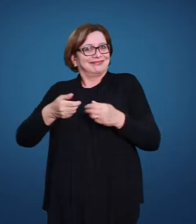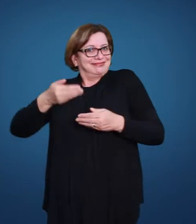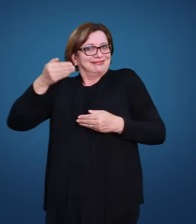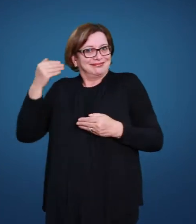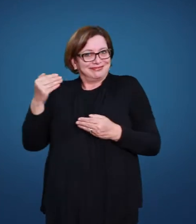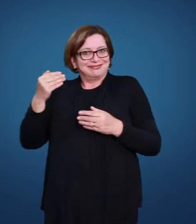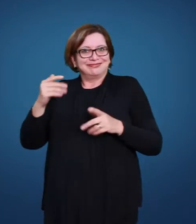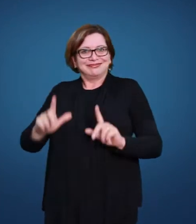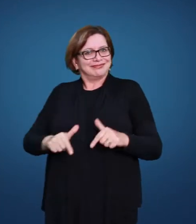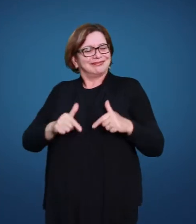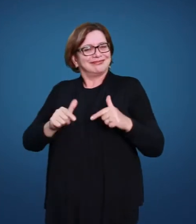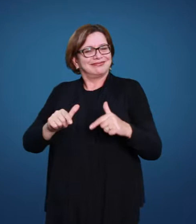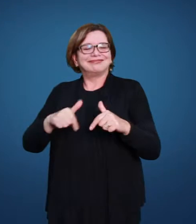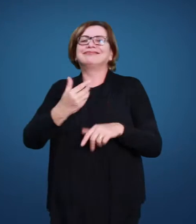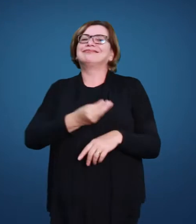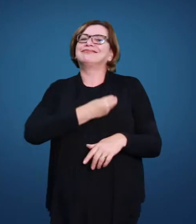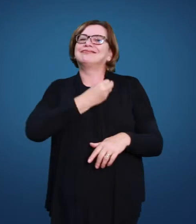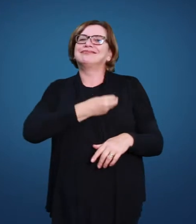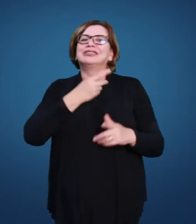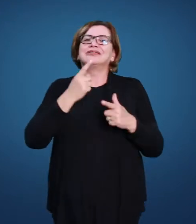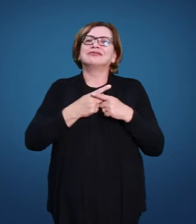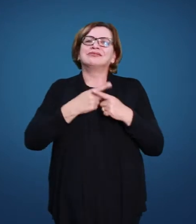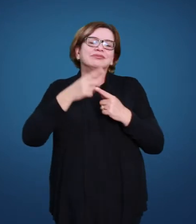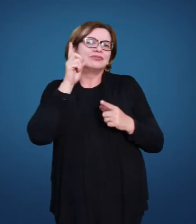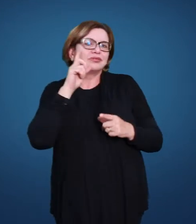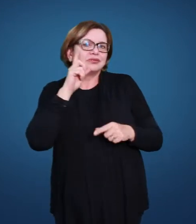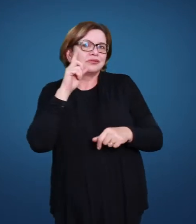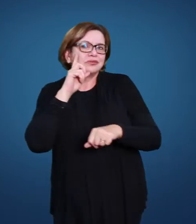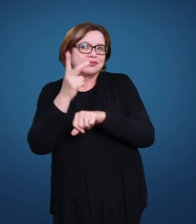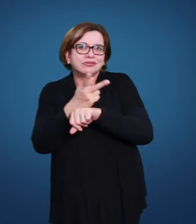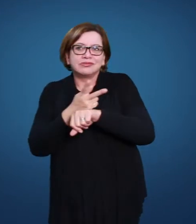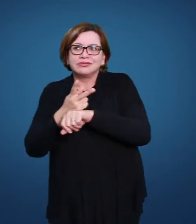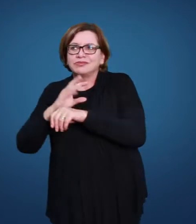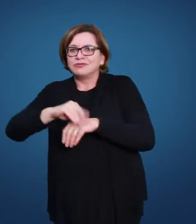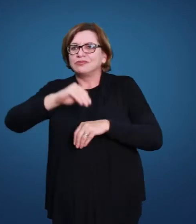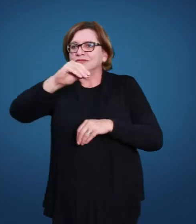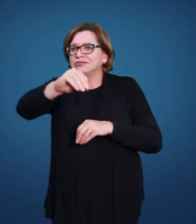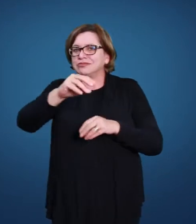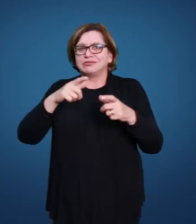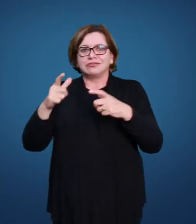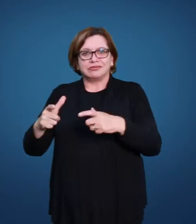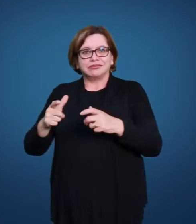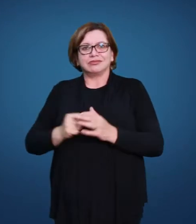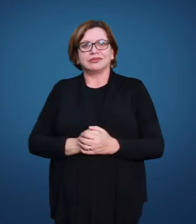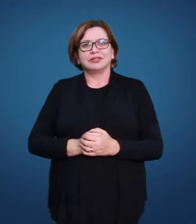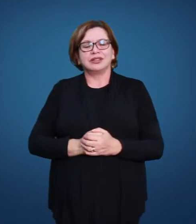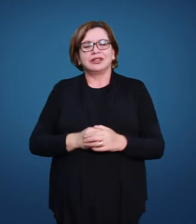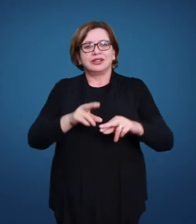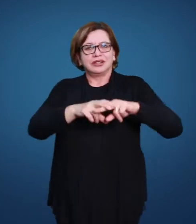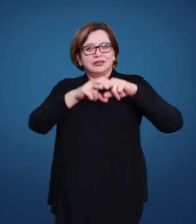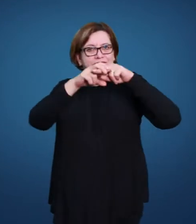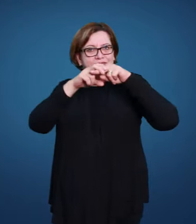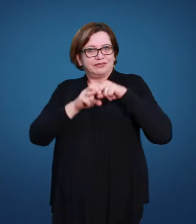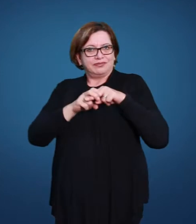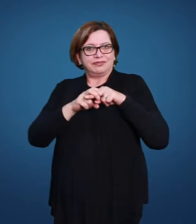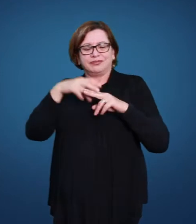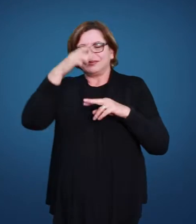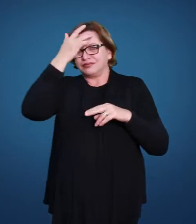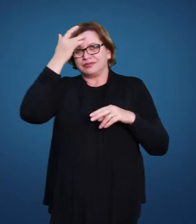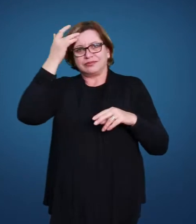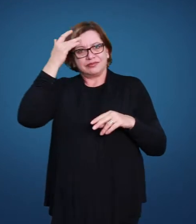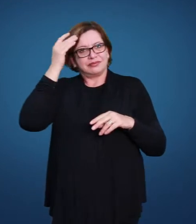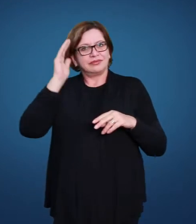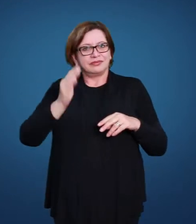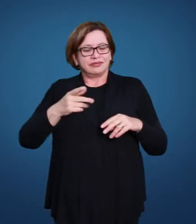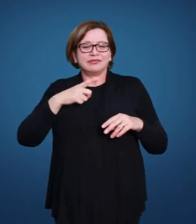pela luta da sua sobrevivência quando diariamente estavam em locais diferentes. Diante disto, este homem que já